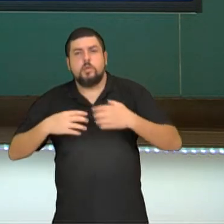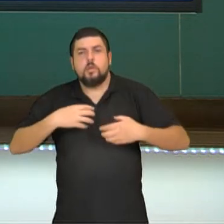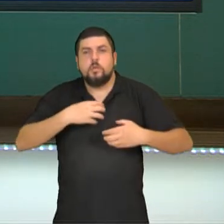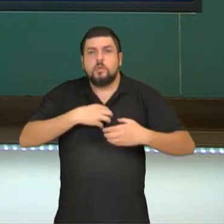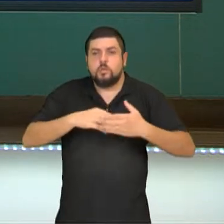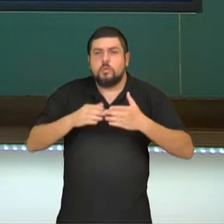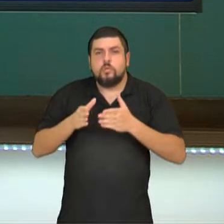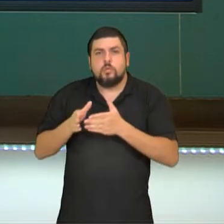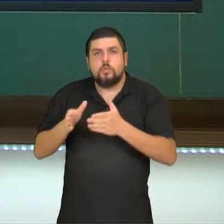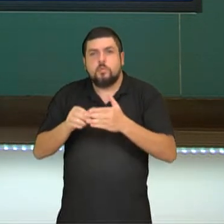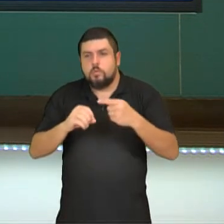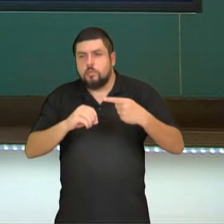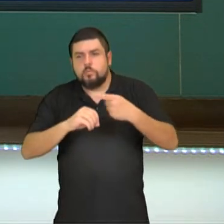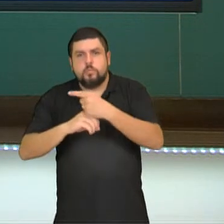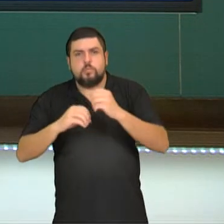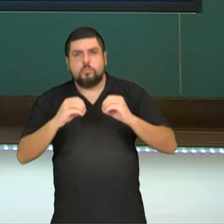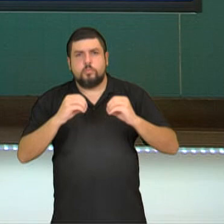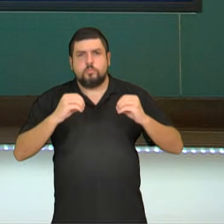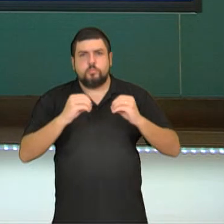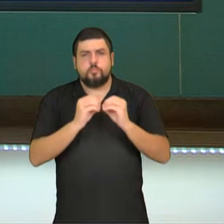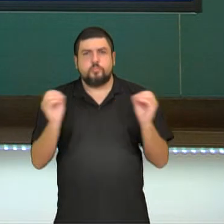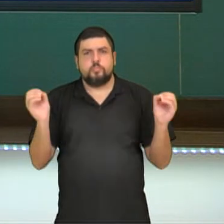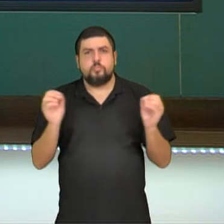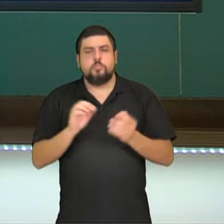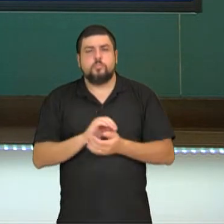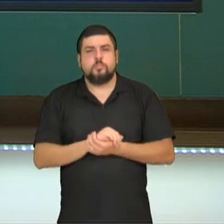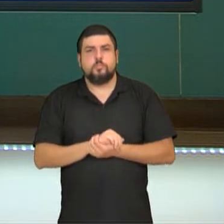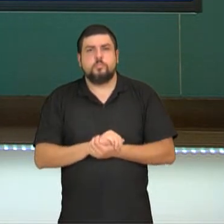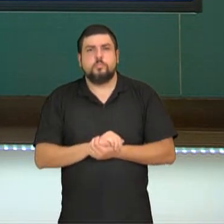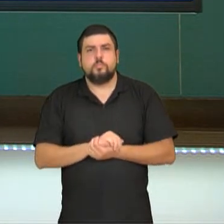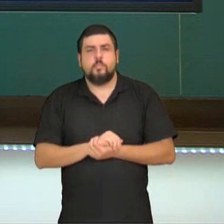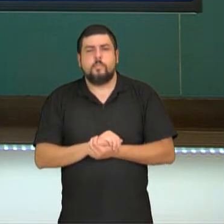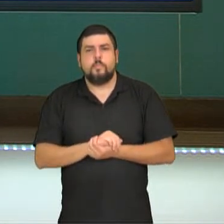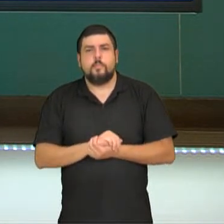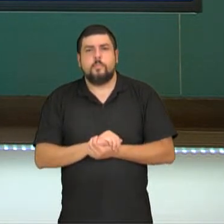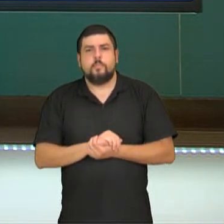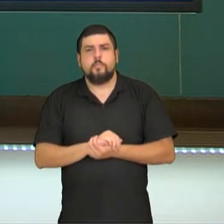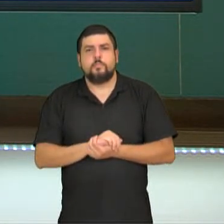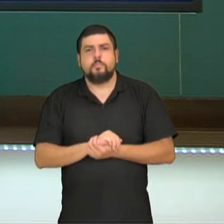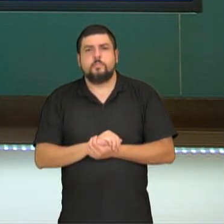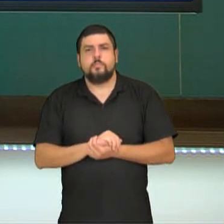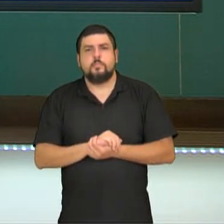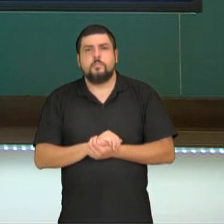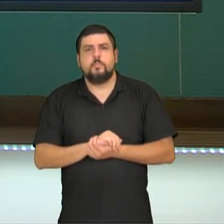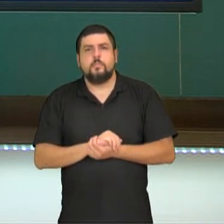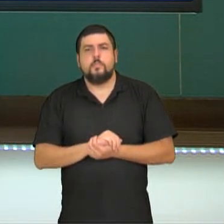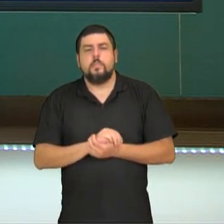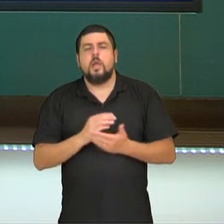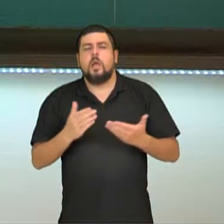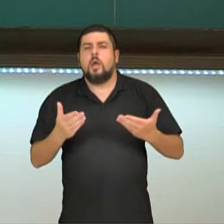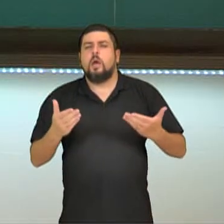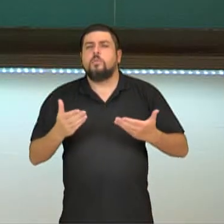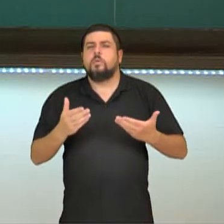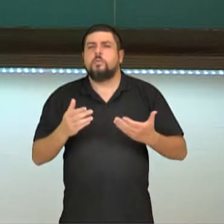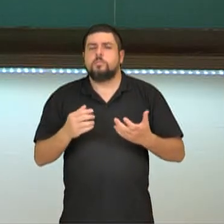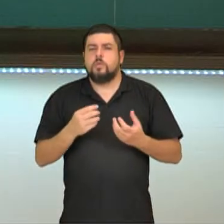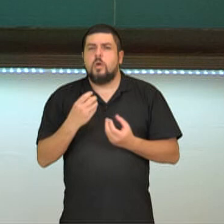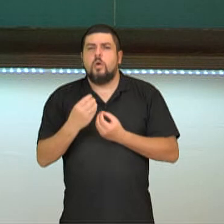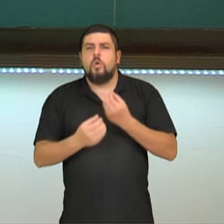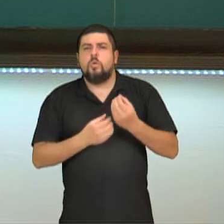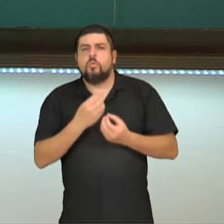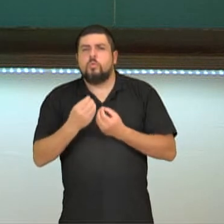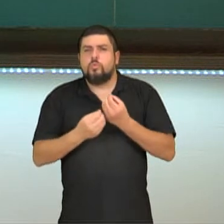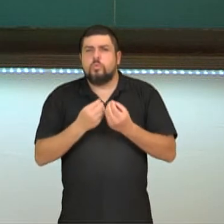tá? Terceira lei de Newton. Agora veja só, conservação da carga elétrica é outra coisa importante de você